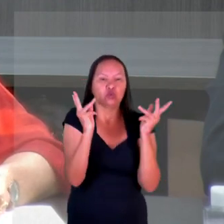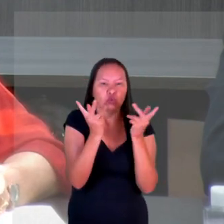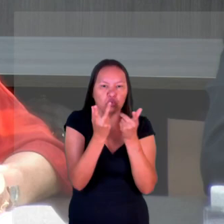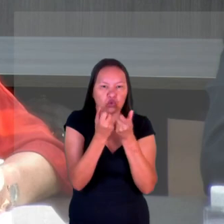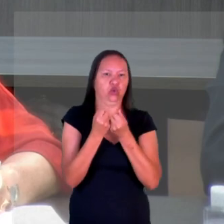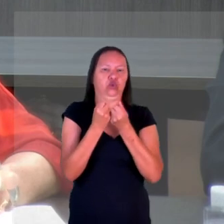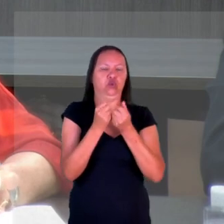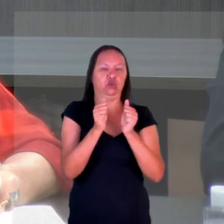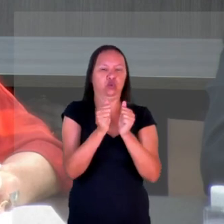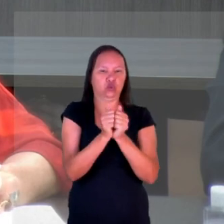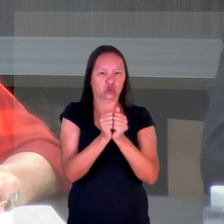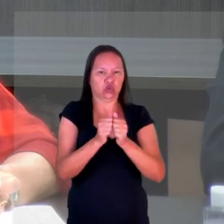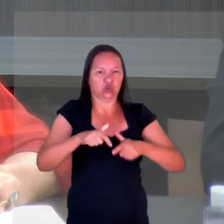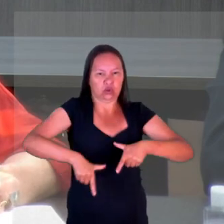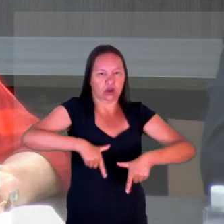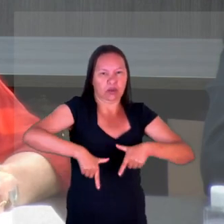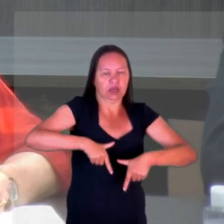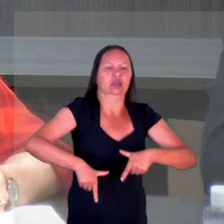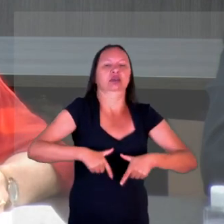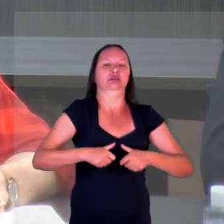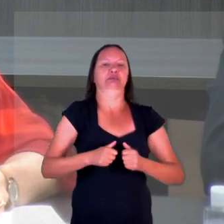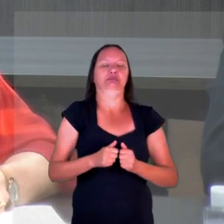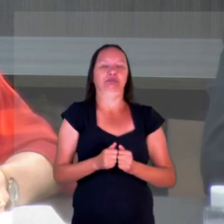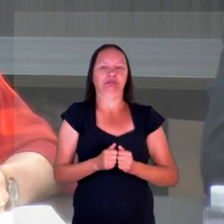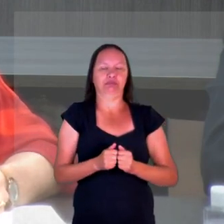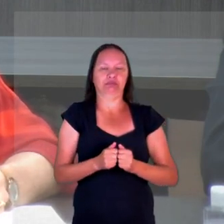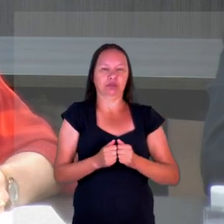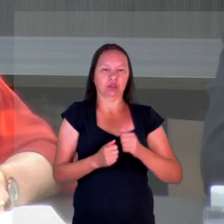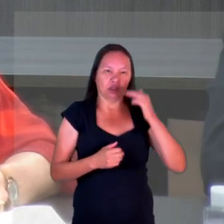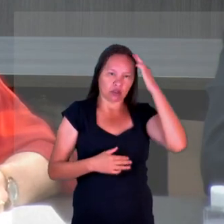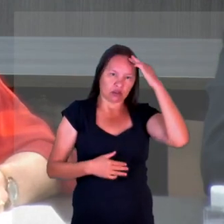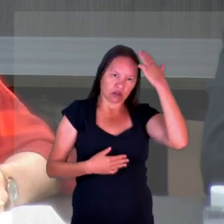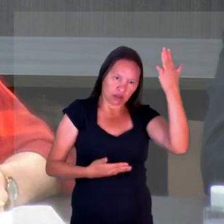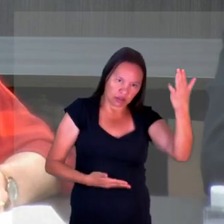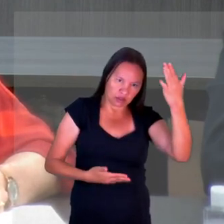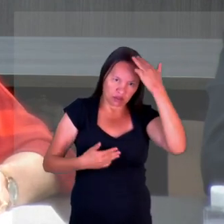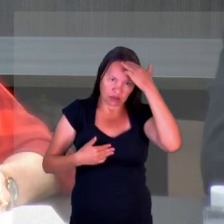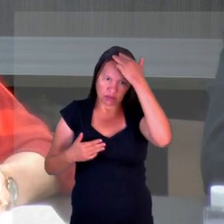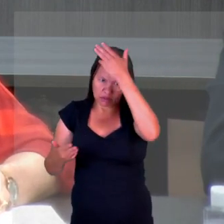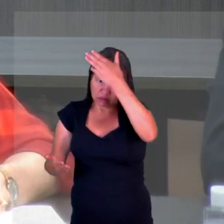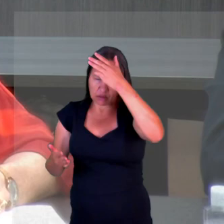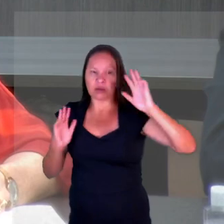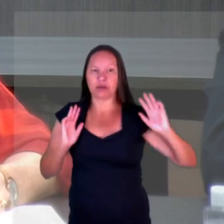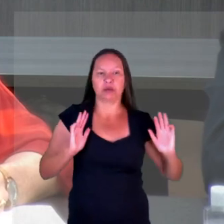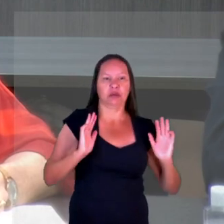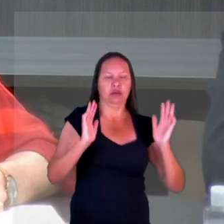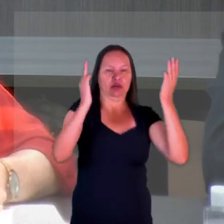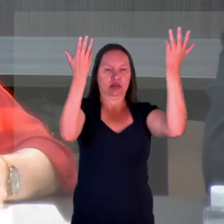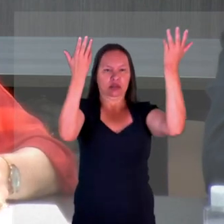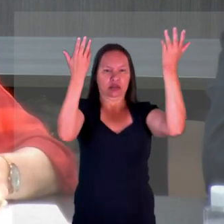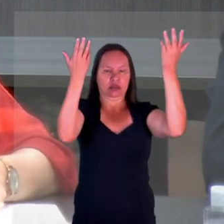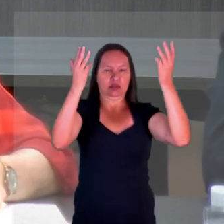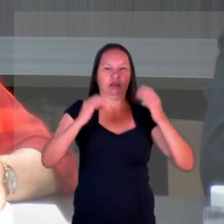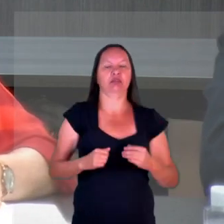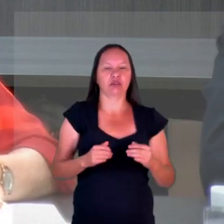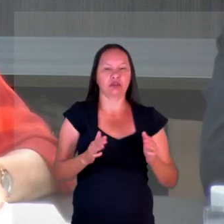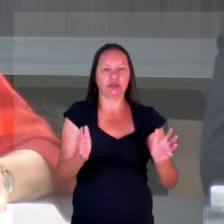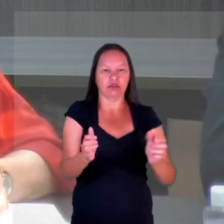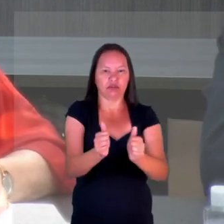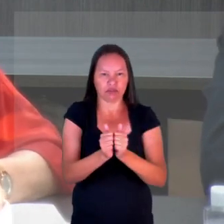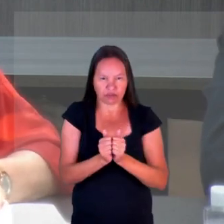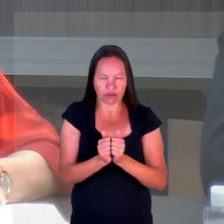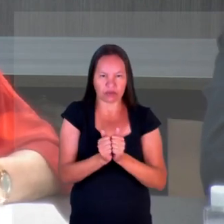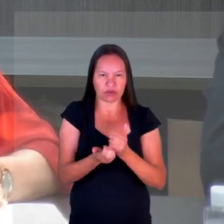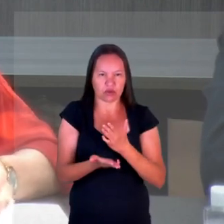colaborando para que isso aconteça eh Desejo a todos um excelente evento e vamos